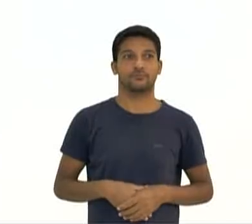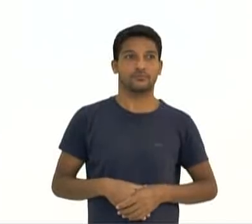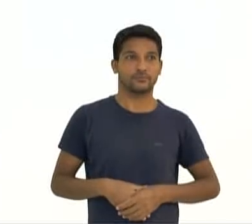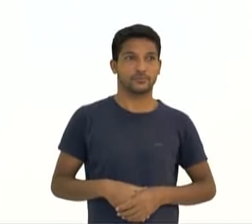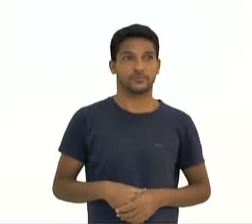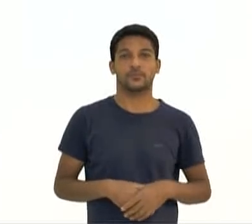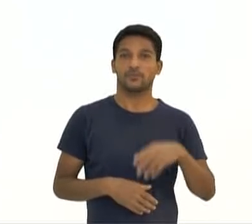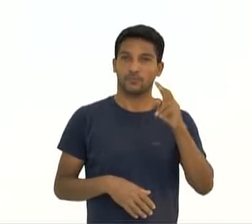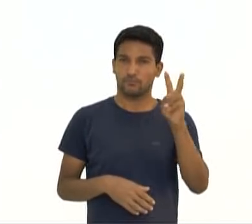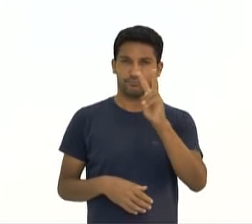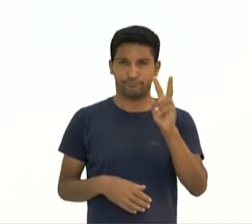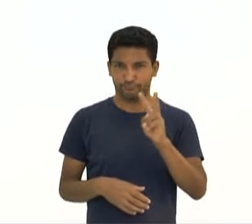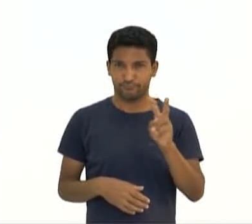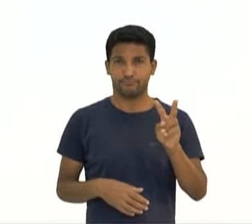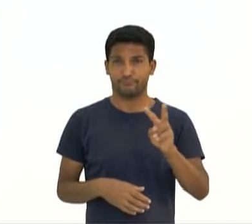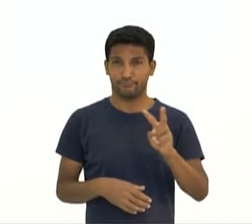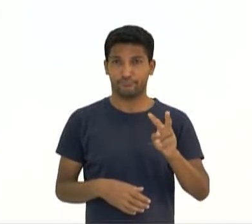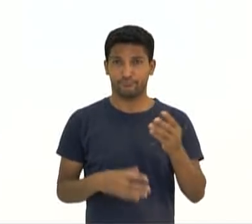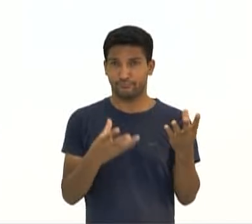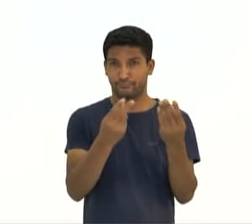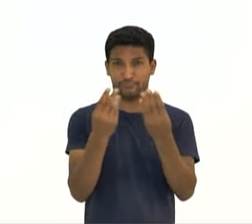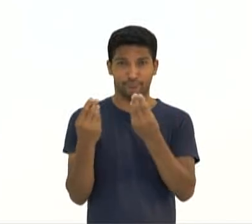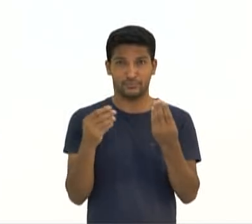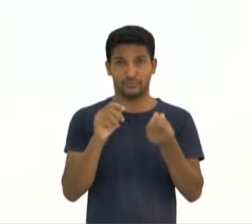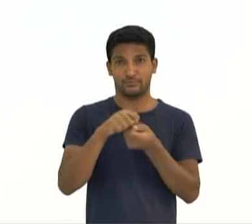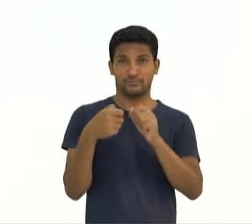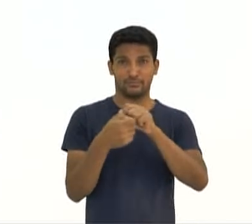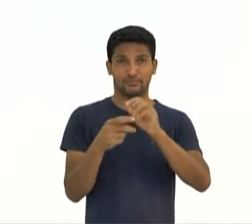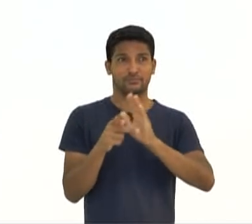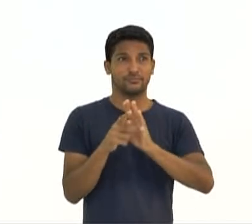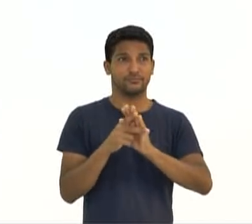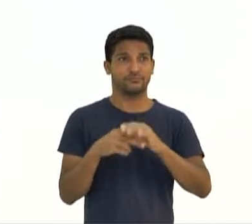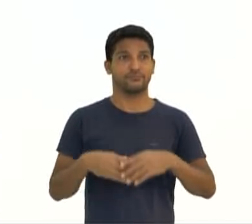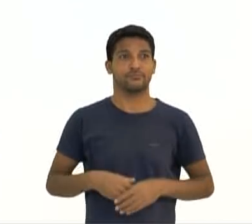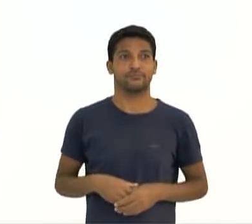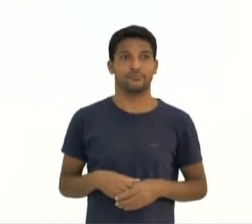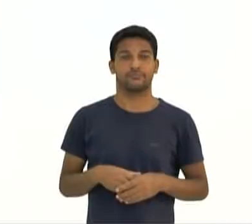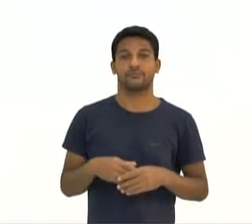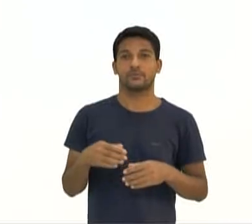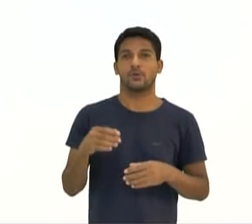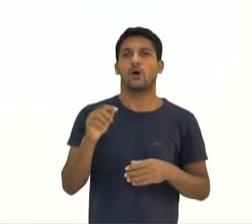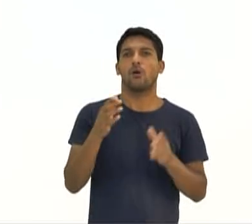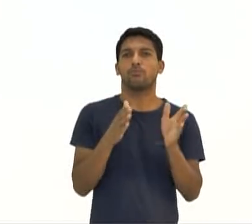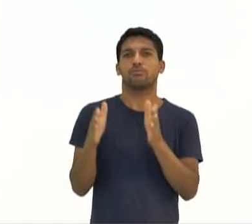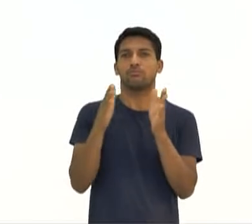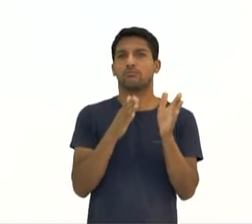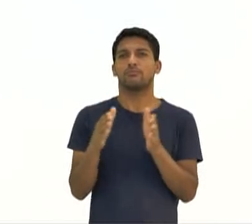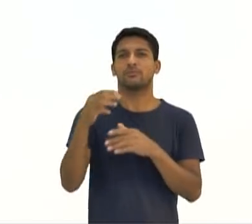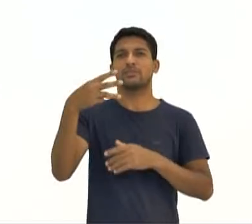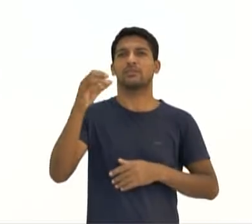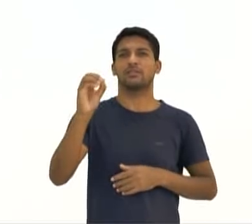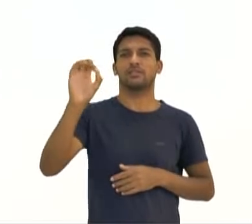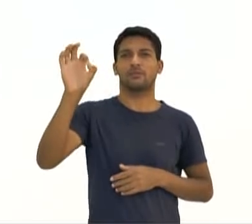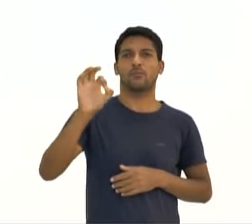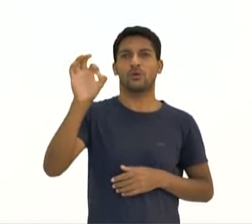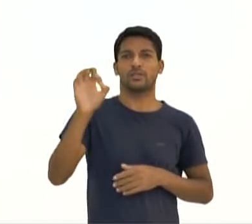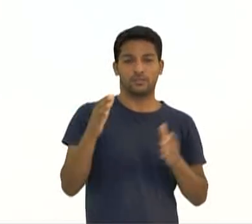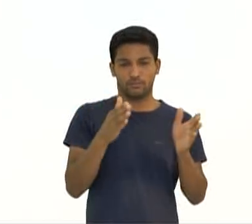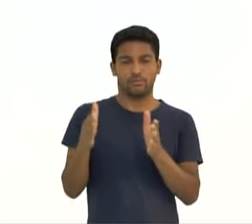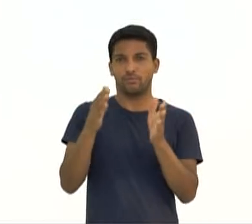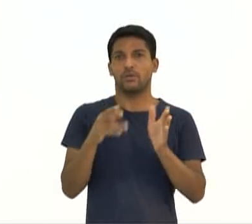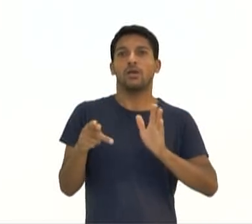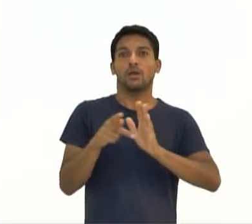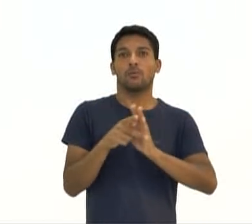escova para motores e outras, galera. Diamante, 30% da produção mundial é para joalheria e os